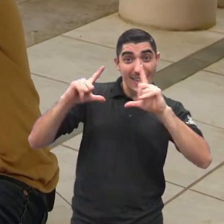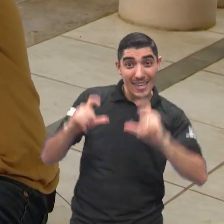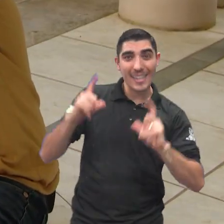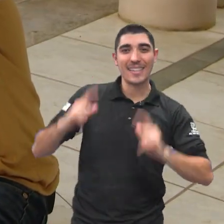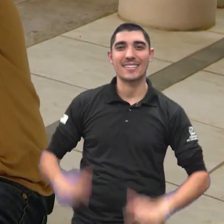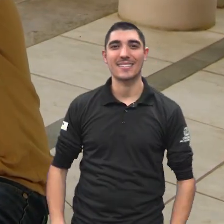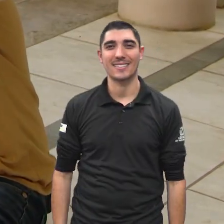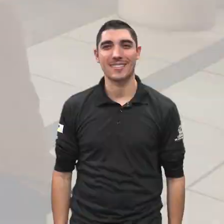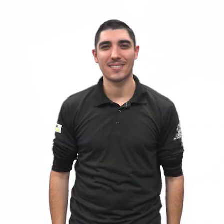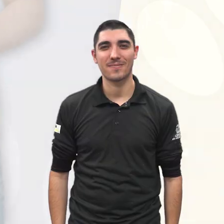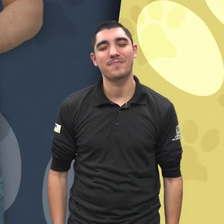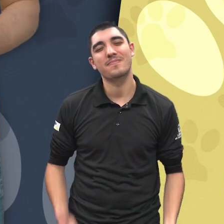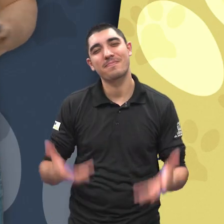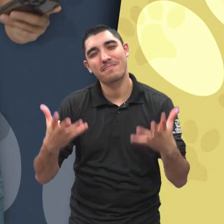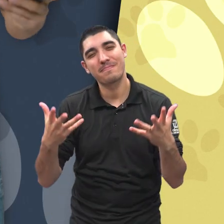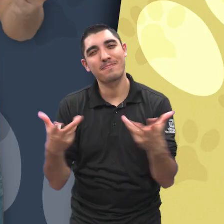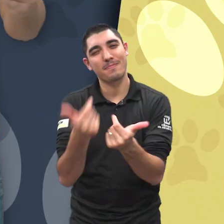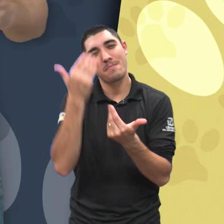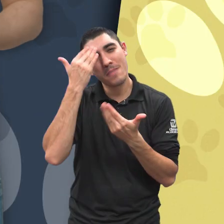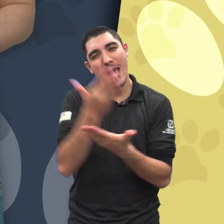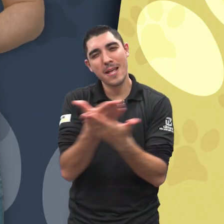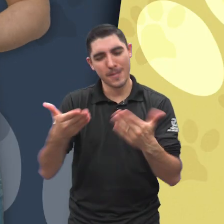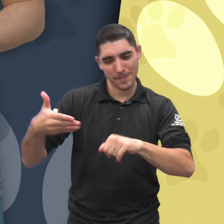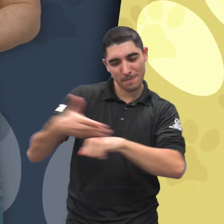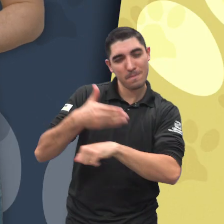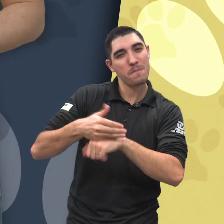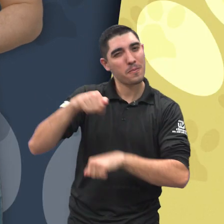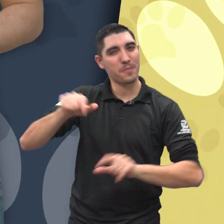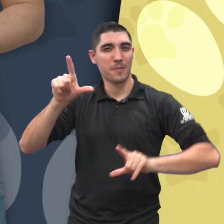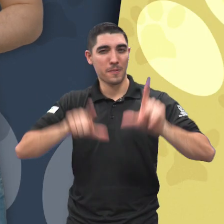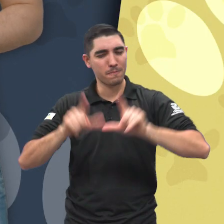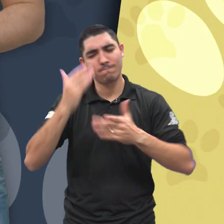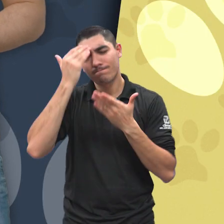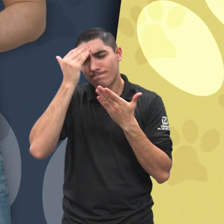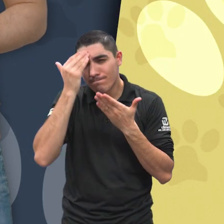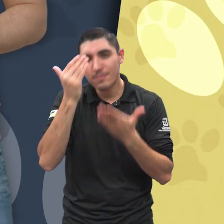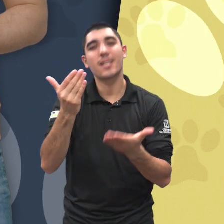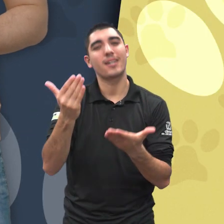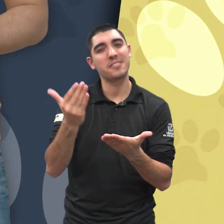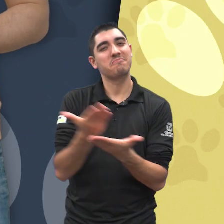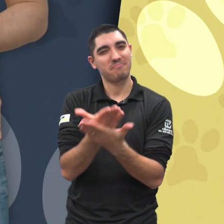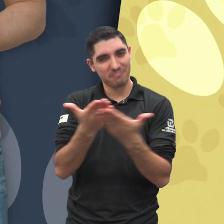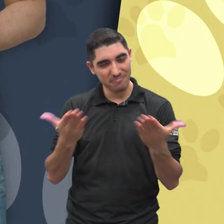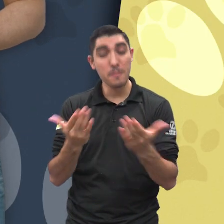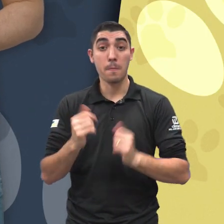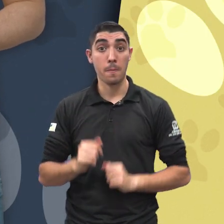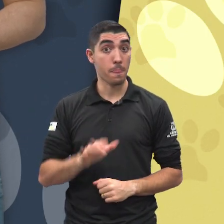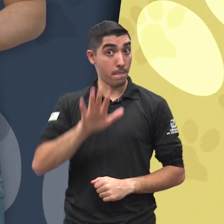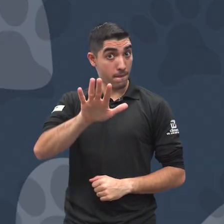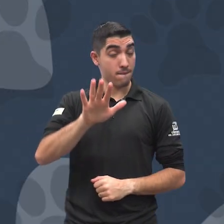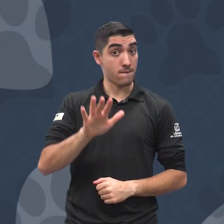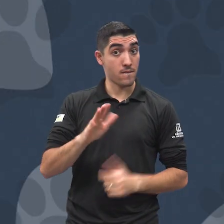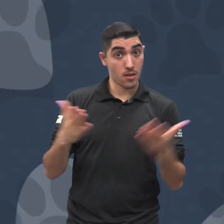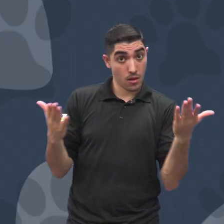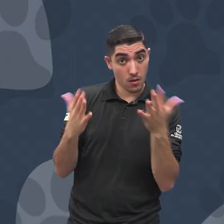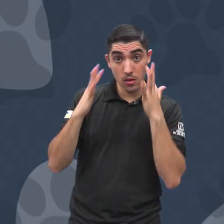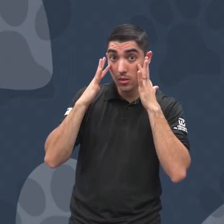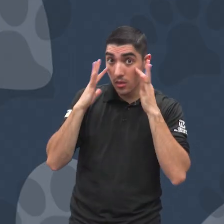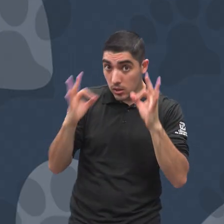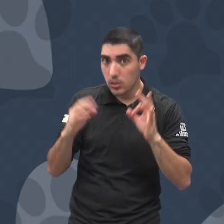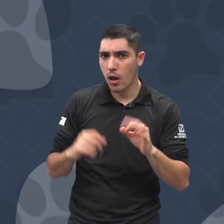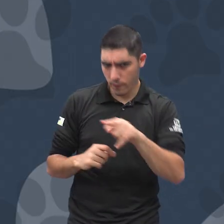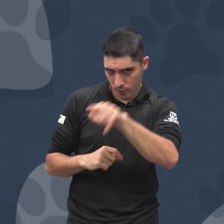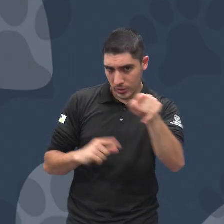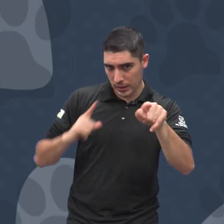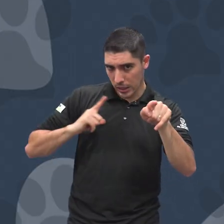pose aqui, ó. 1, 2, 3 e... Legal demais ter vocês aqui no programa, pessoal. Muito obrigado pela participação de todos vocês, viu? E atenção,